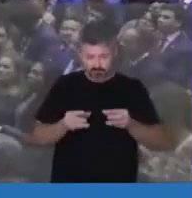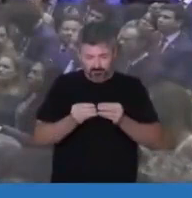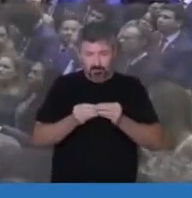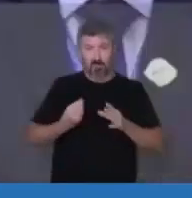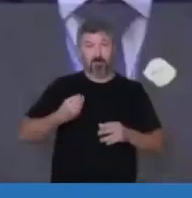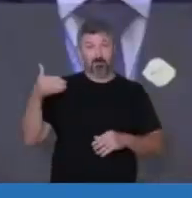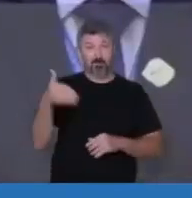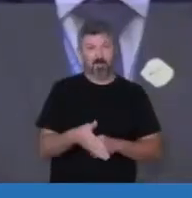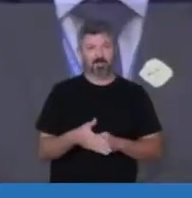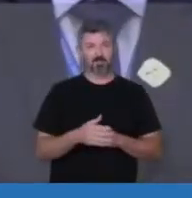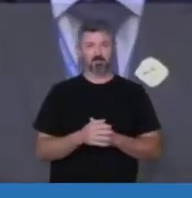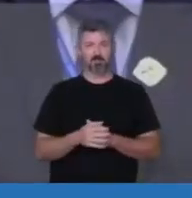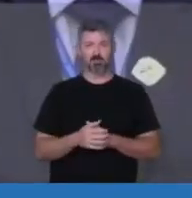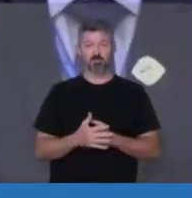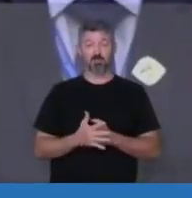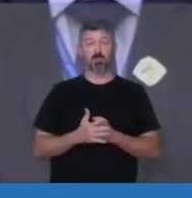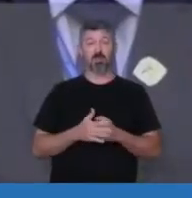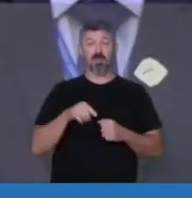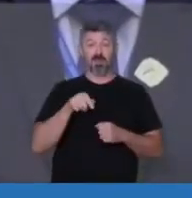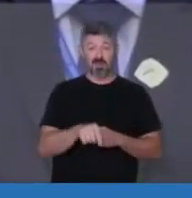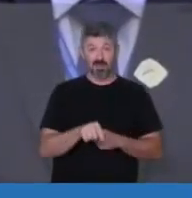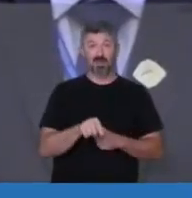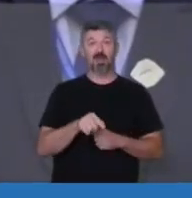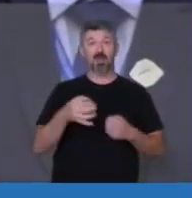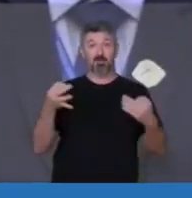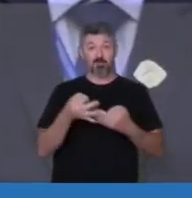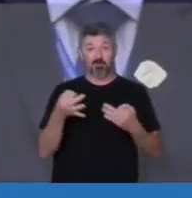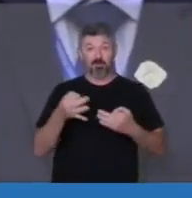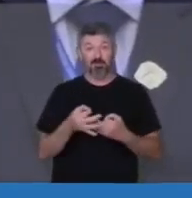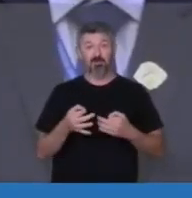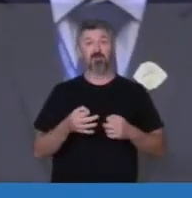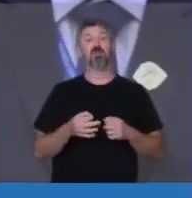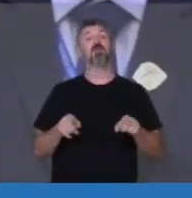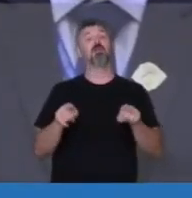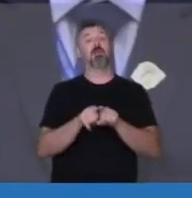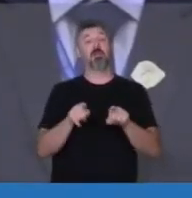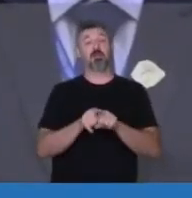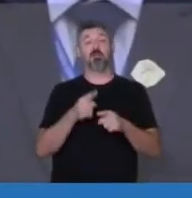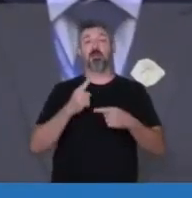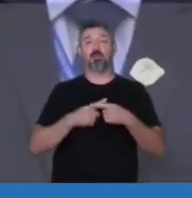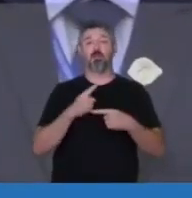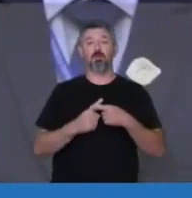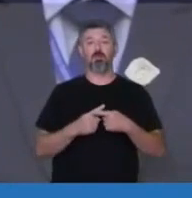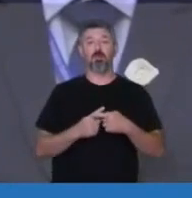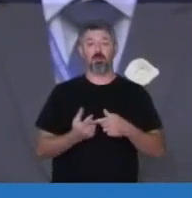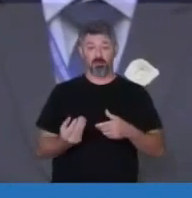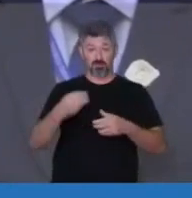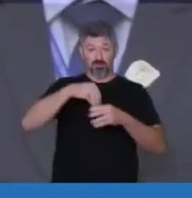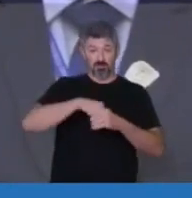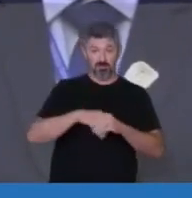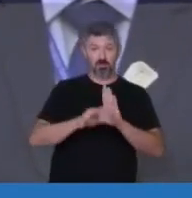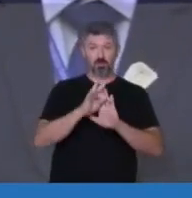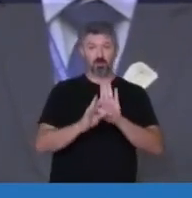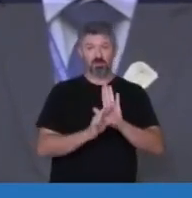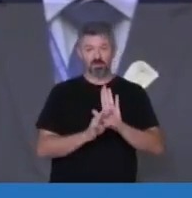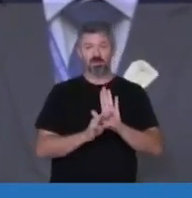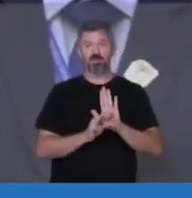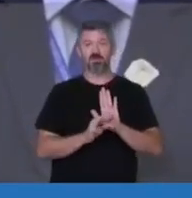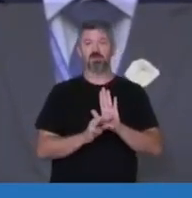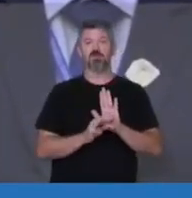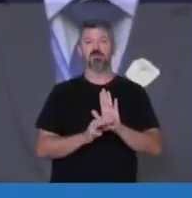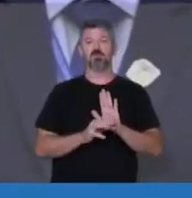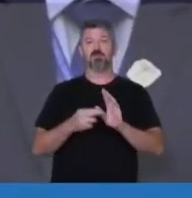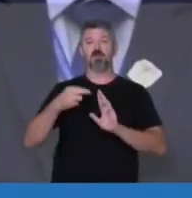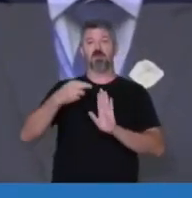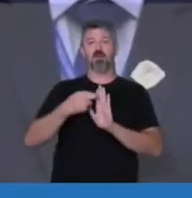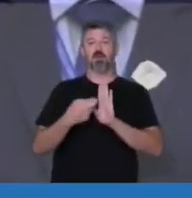como você paga seus impostos e tem muita coisa ainda por vir né reforço o Arturo leira já falou que a câmara já volta no ano